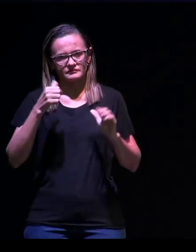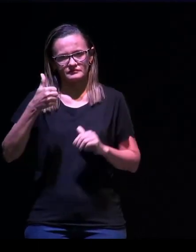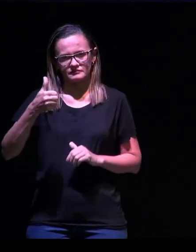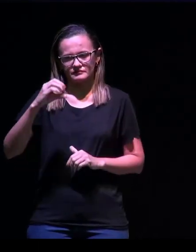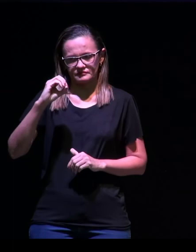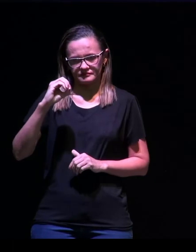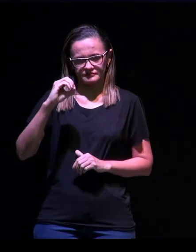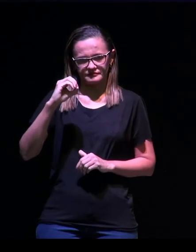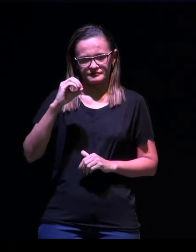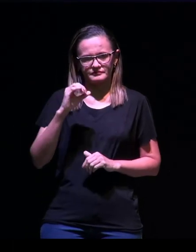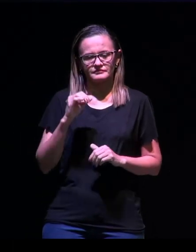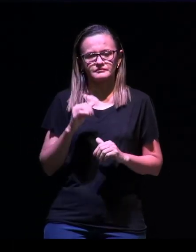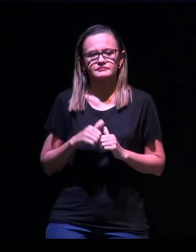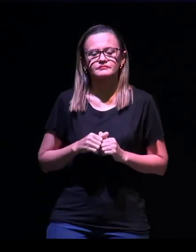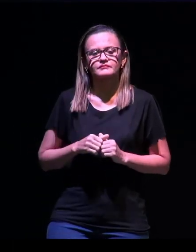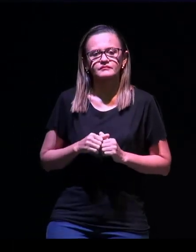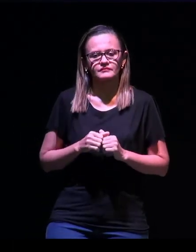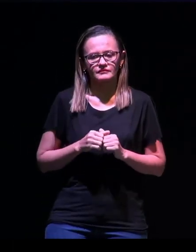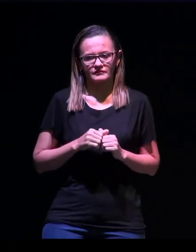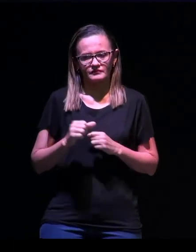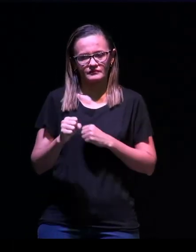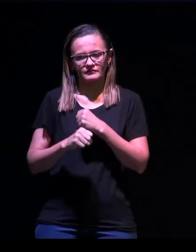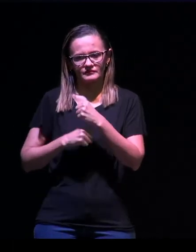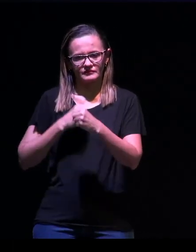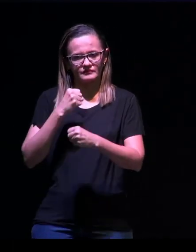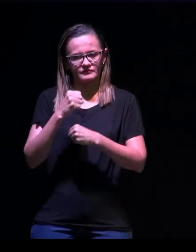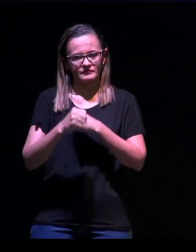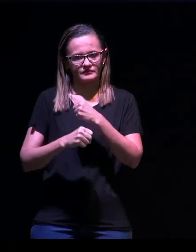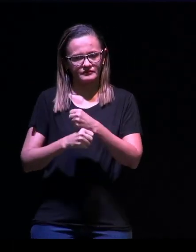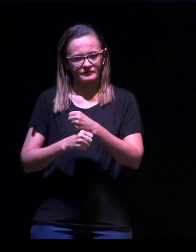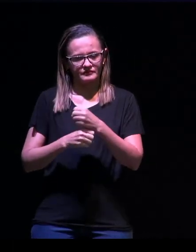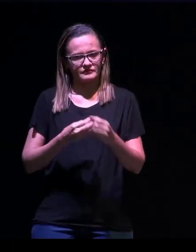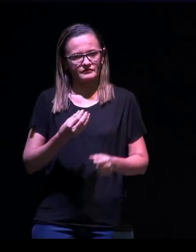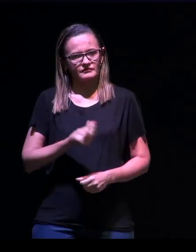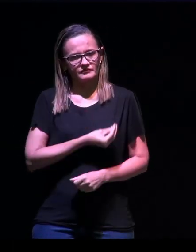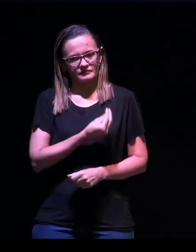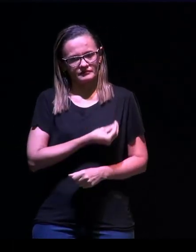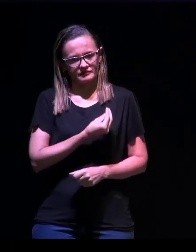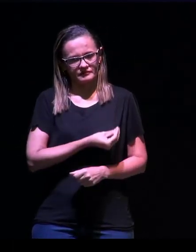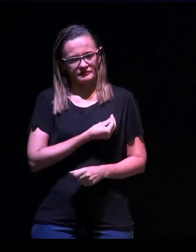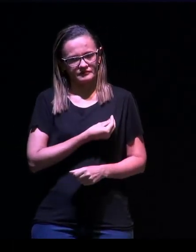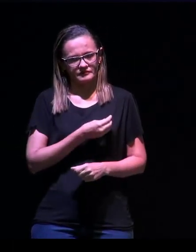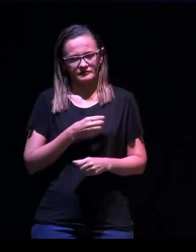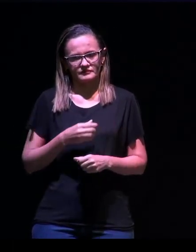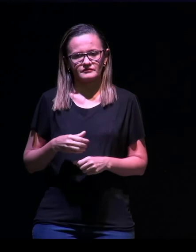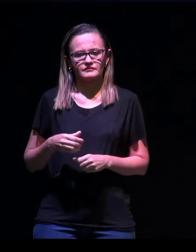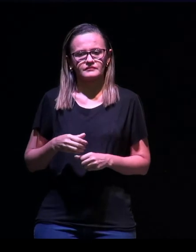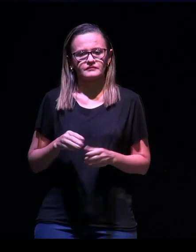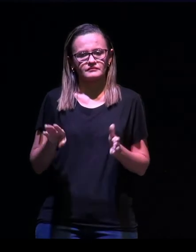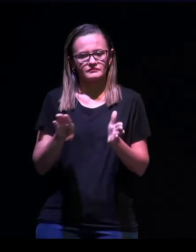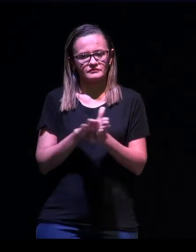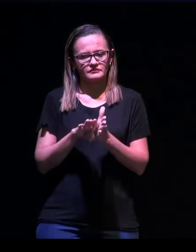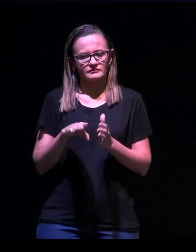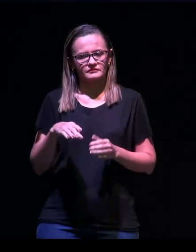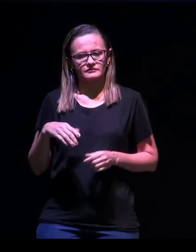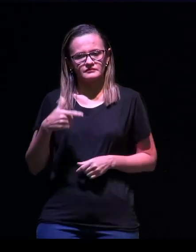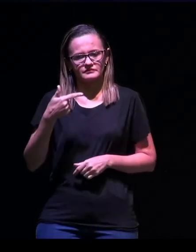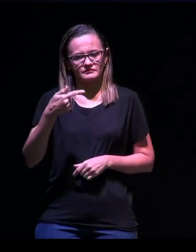assim, ó, os anos da nossa vida chegam a 70 anos, diga